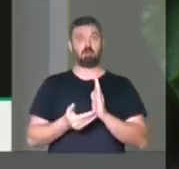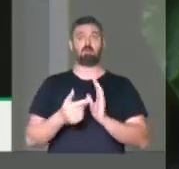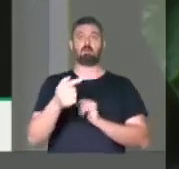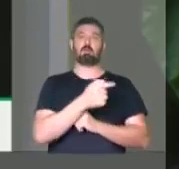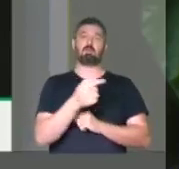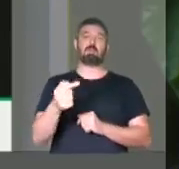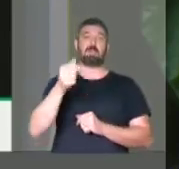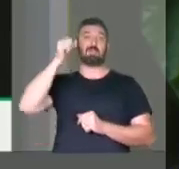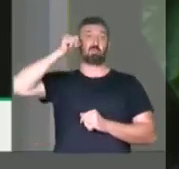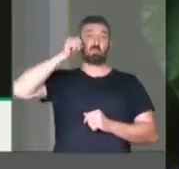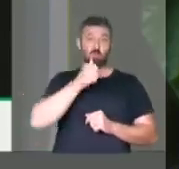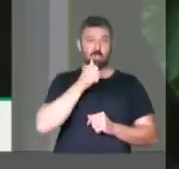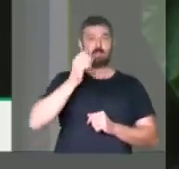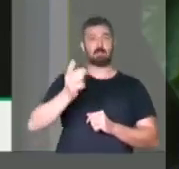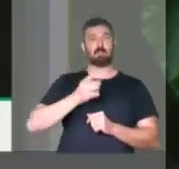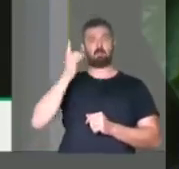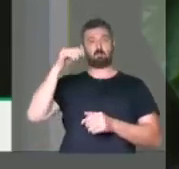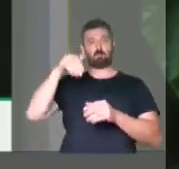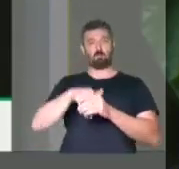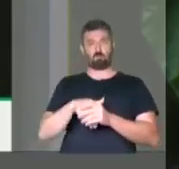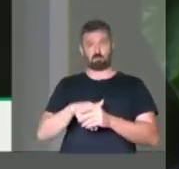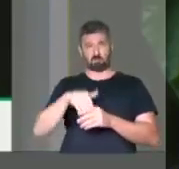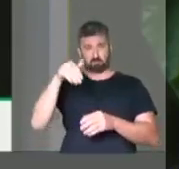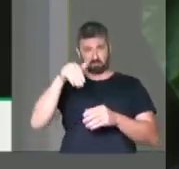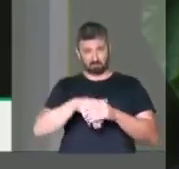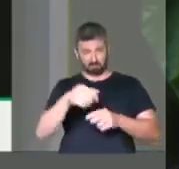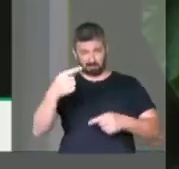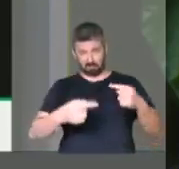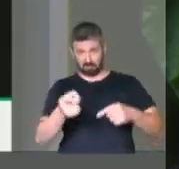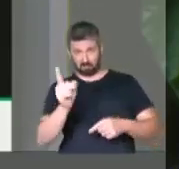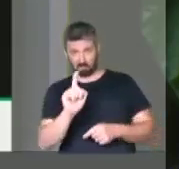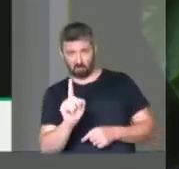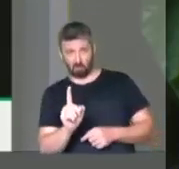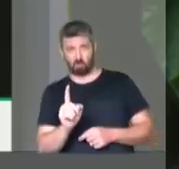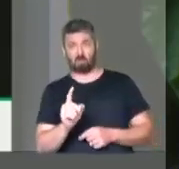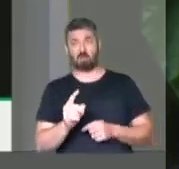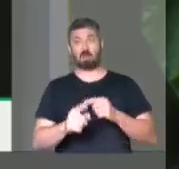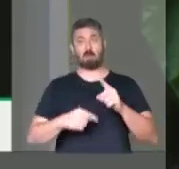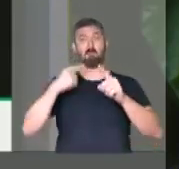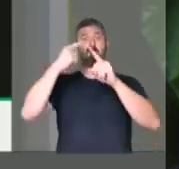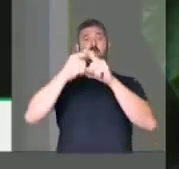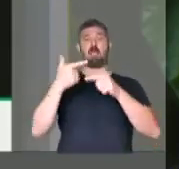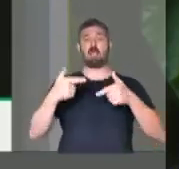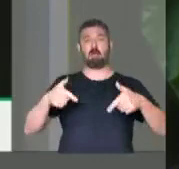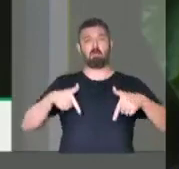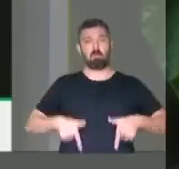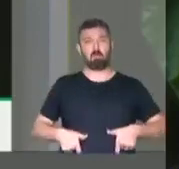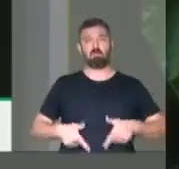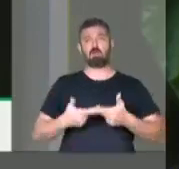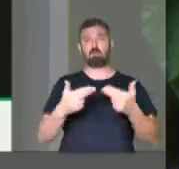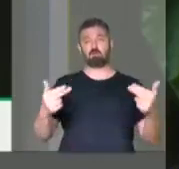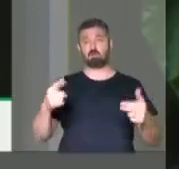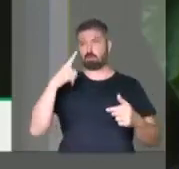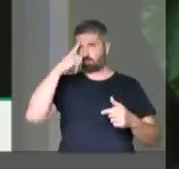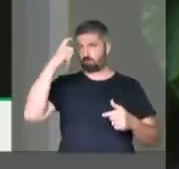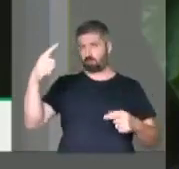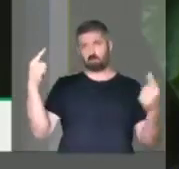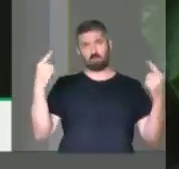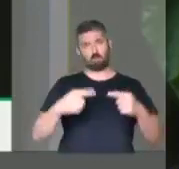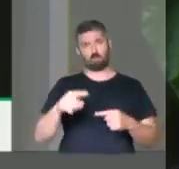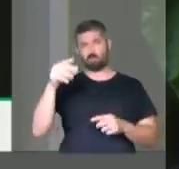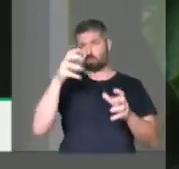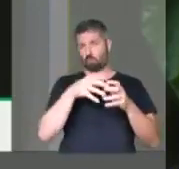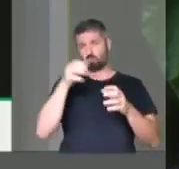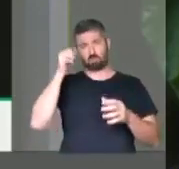77 deputadas eleitas, votar sem o debate devido, o aumento da posse e o aumento da porte de arma, é uma violência contra a bancada